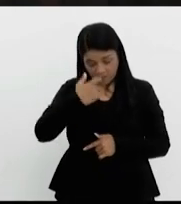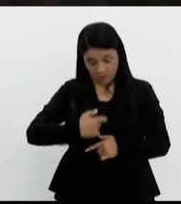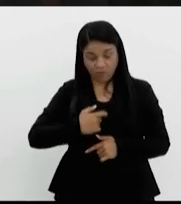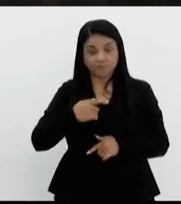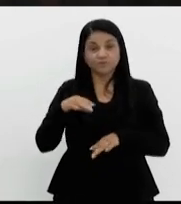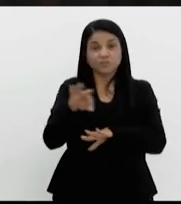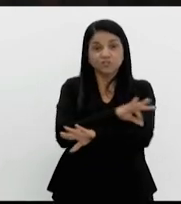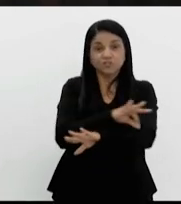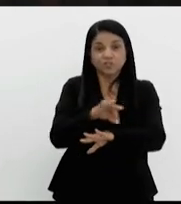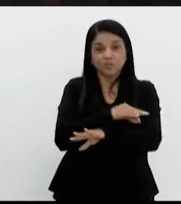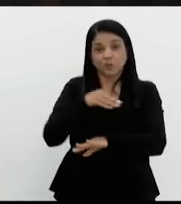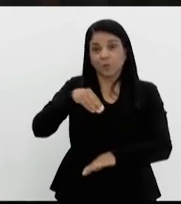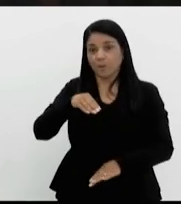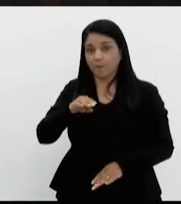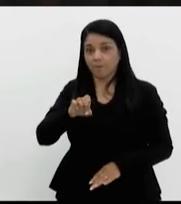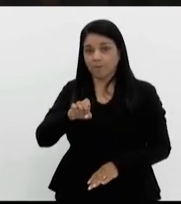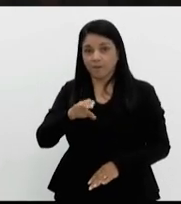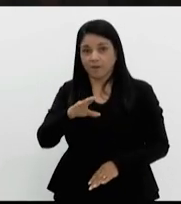vamos fazer